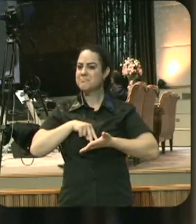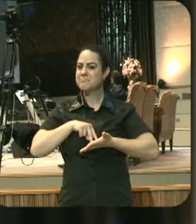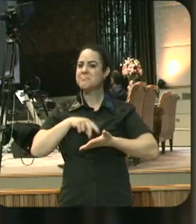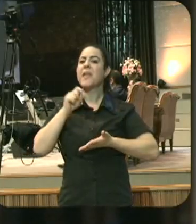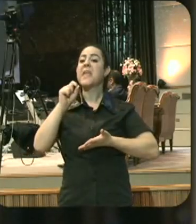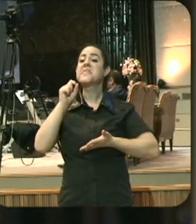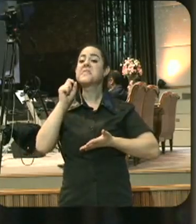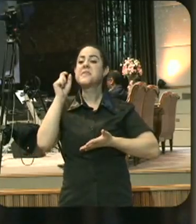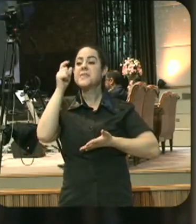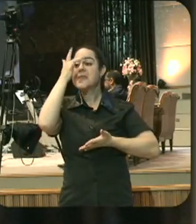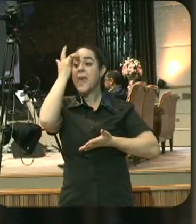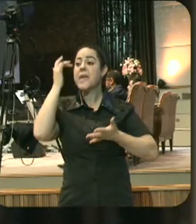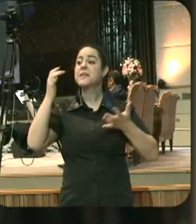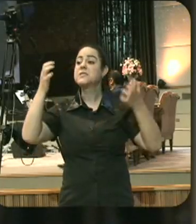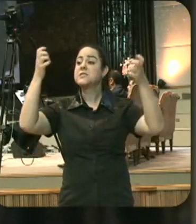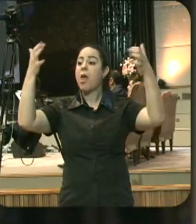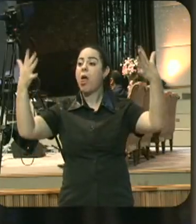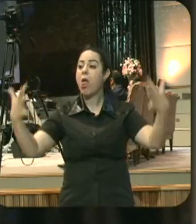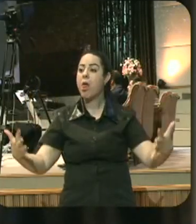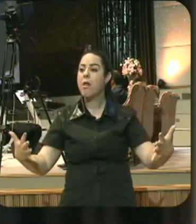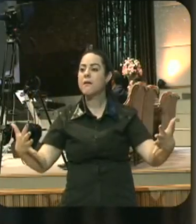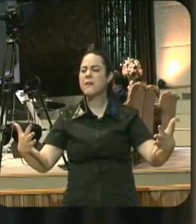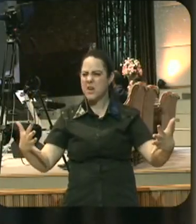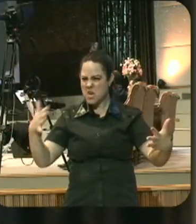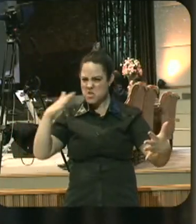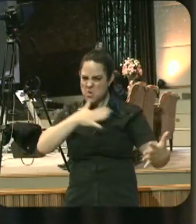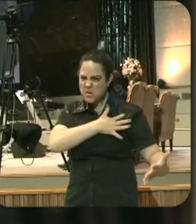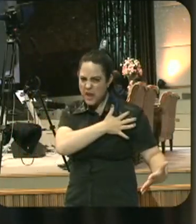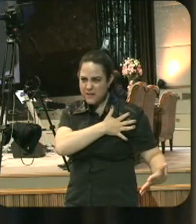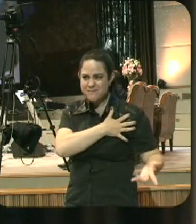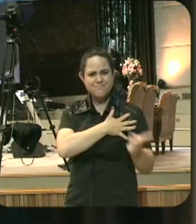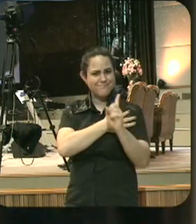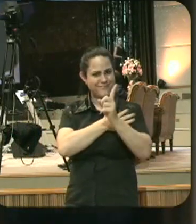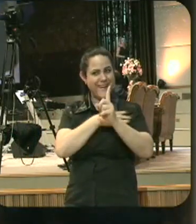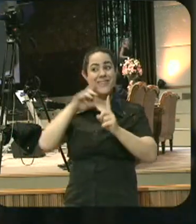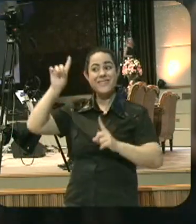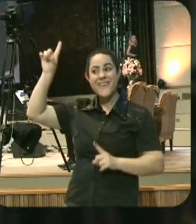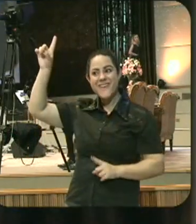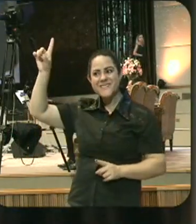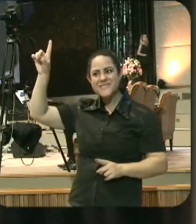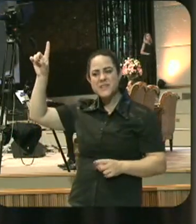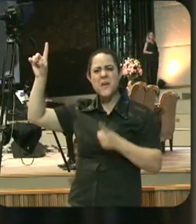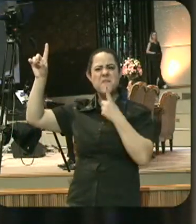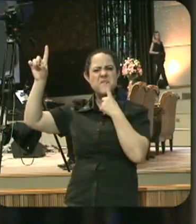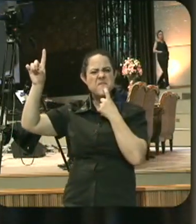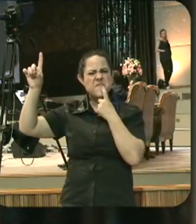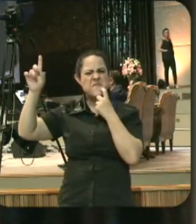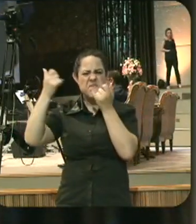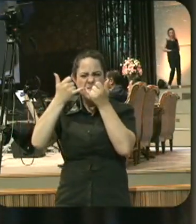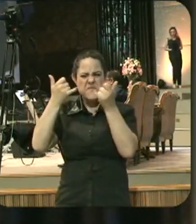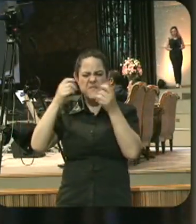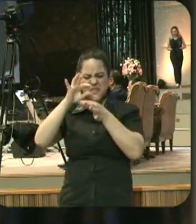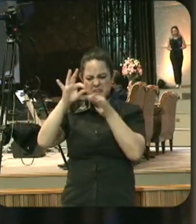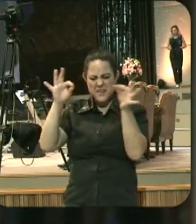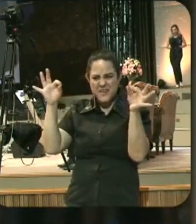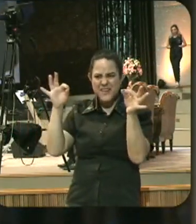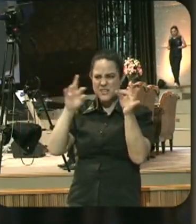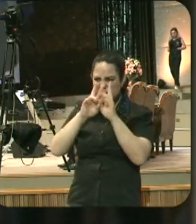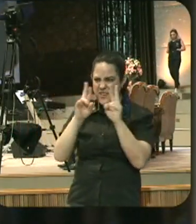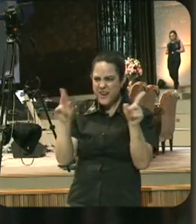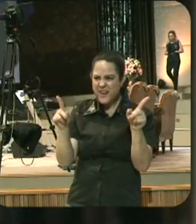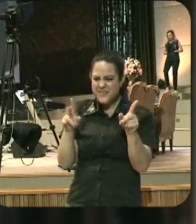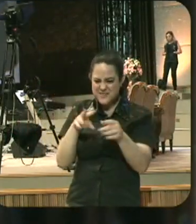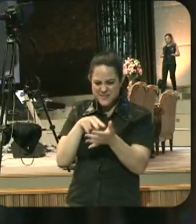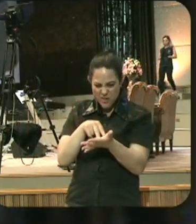os soldados? Foi Deus. Será que o fio vermelho faria diferença? Só